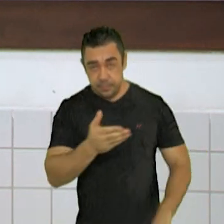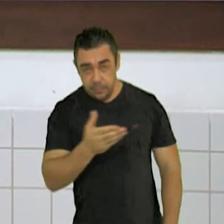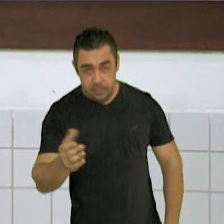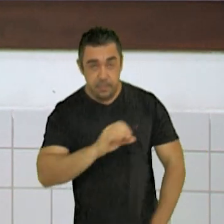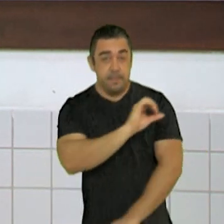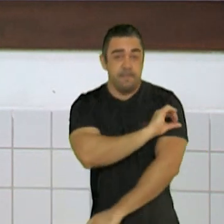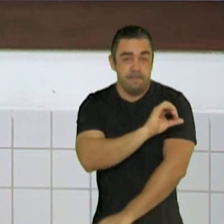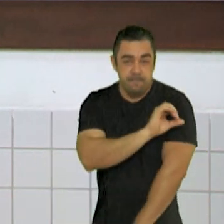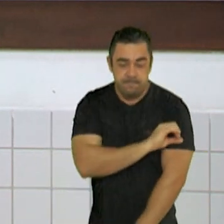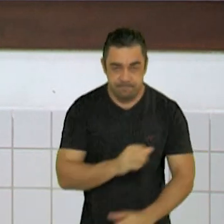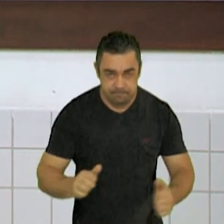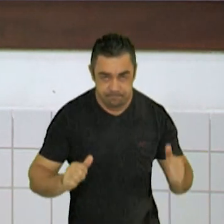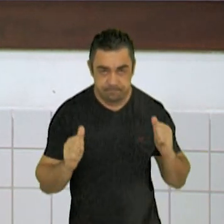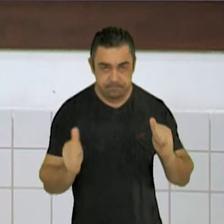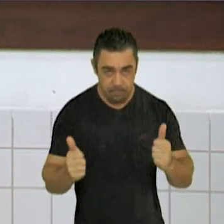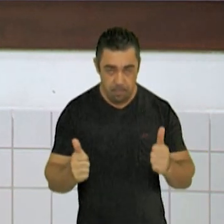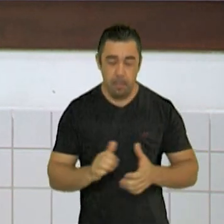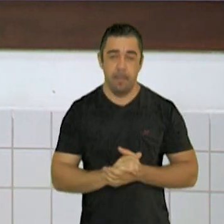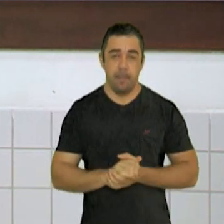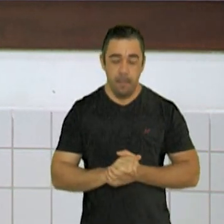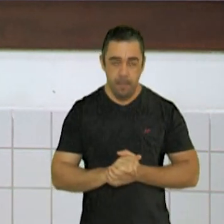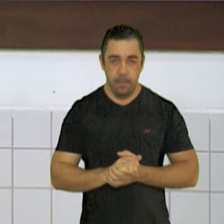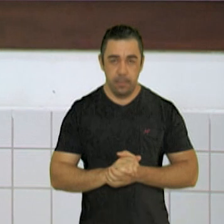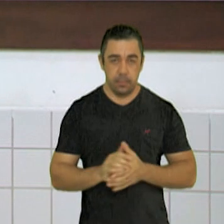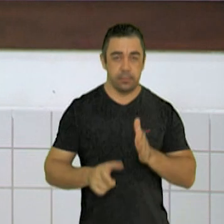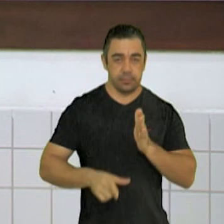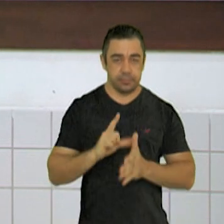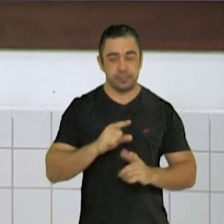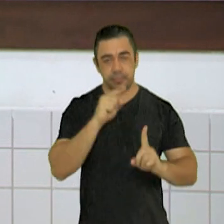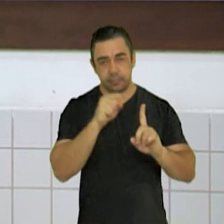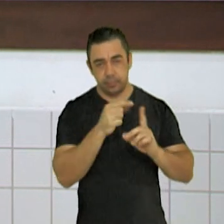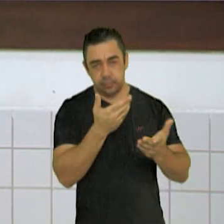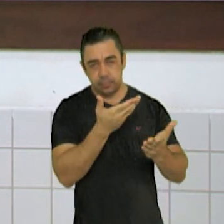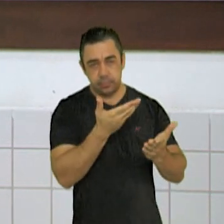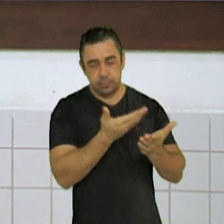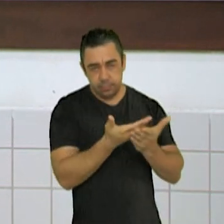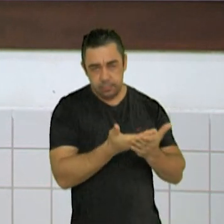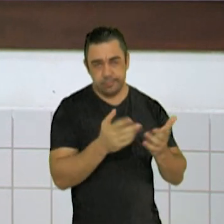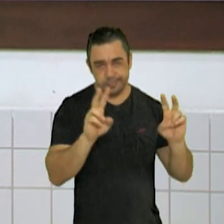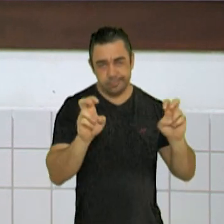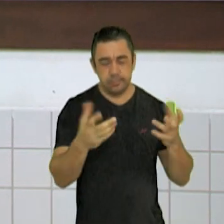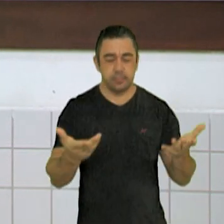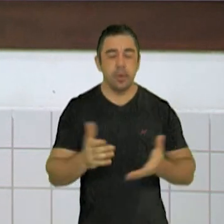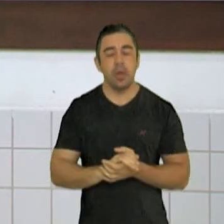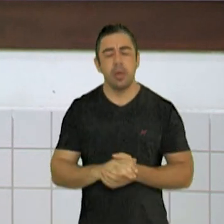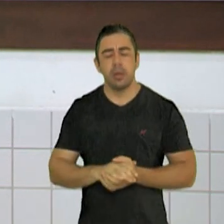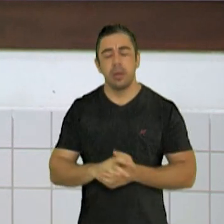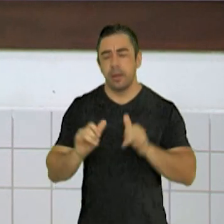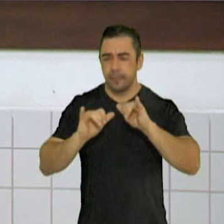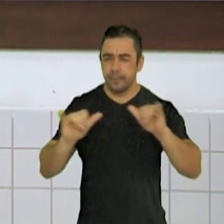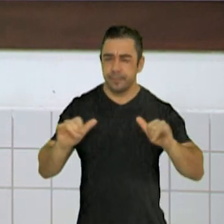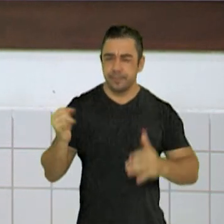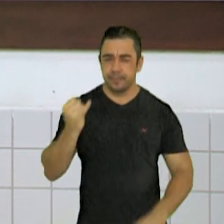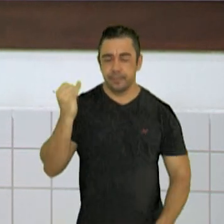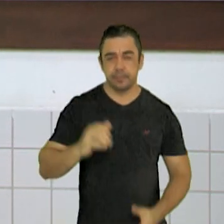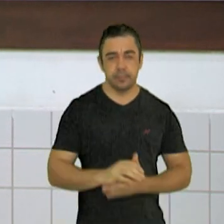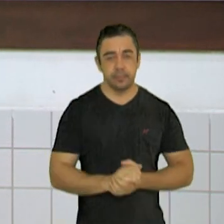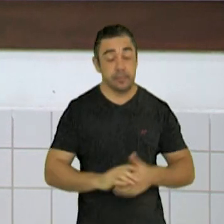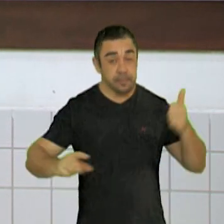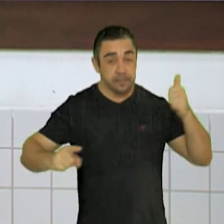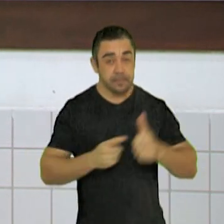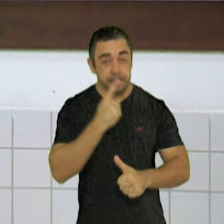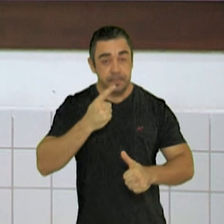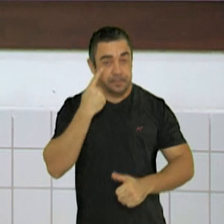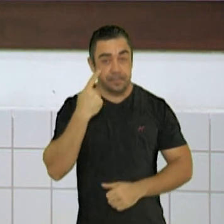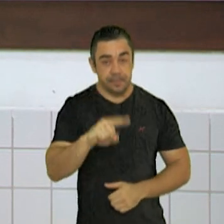Ensino Fundamental. Então, antes do objetivo e tema da aula de hoje, vamos aos recadinhos importantes. Primeiro, assista